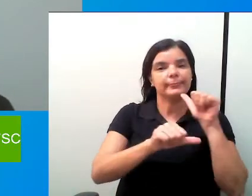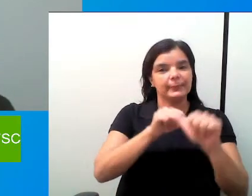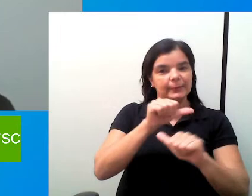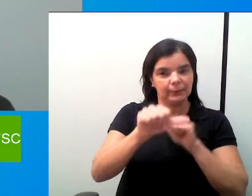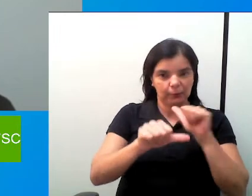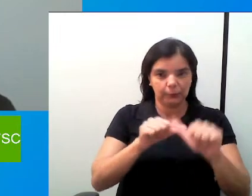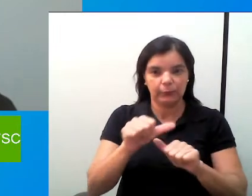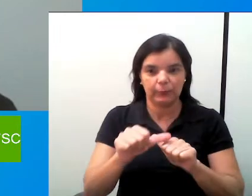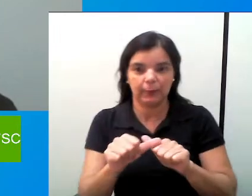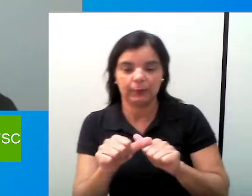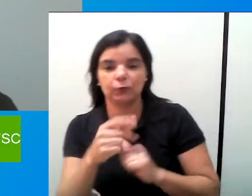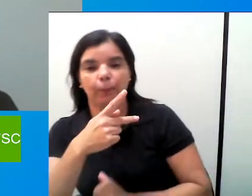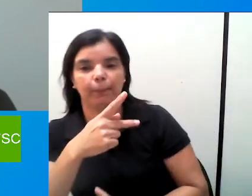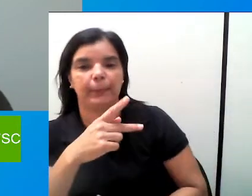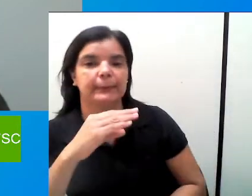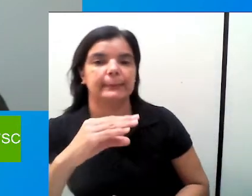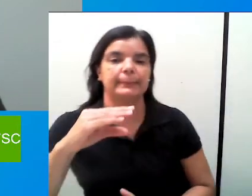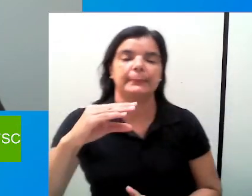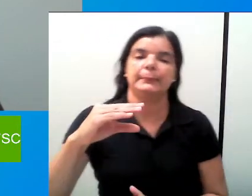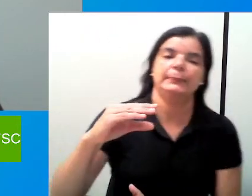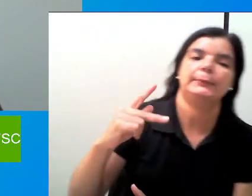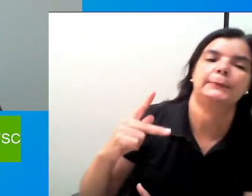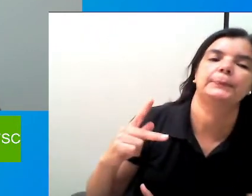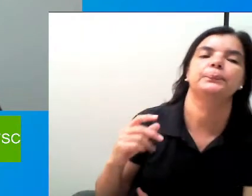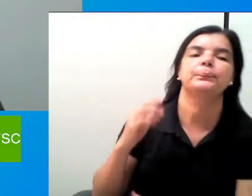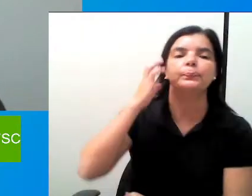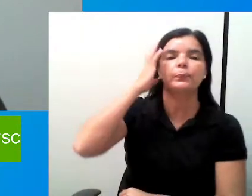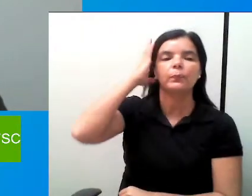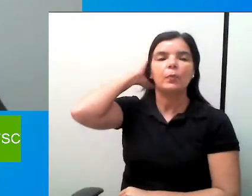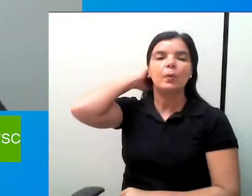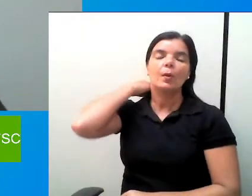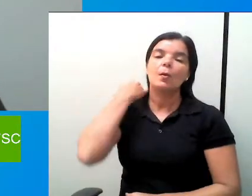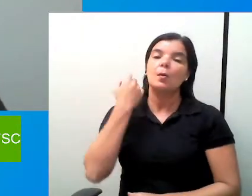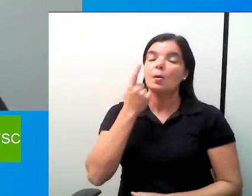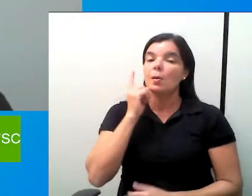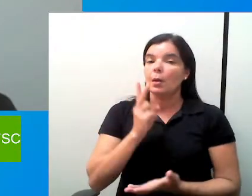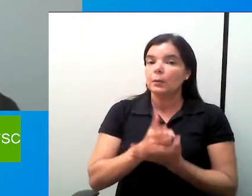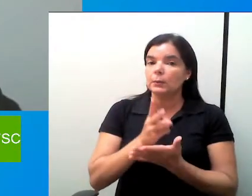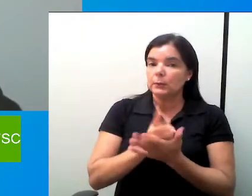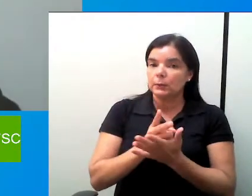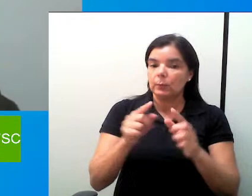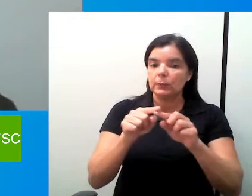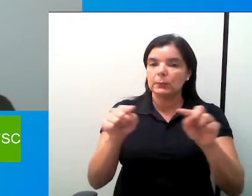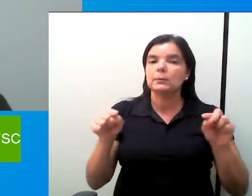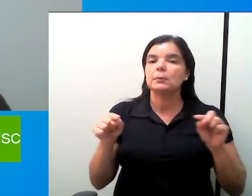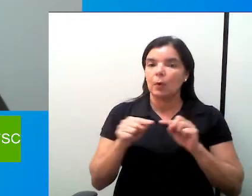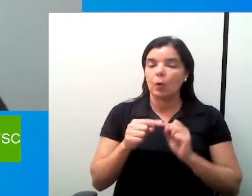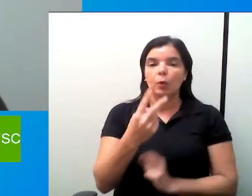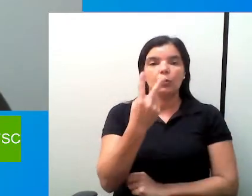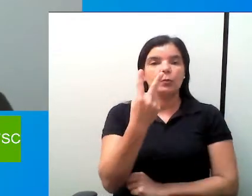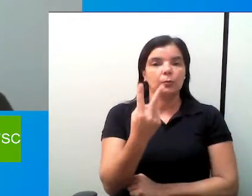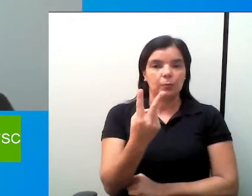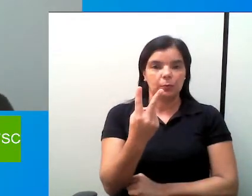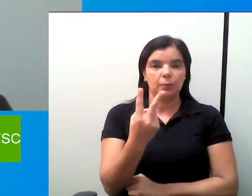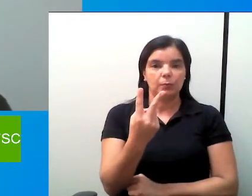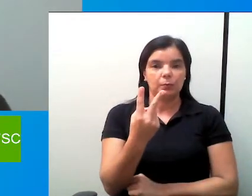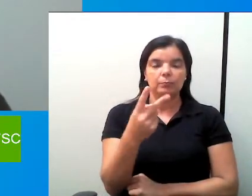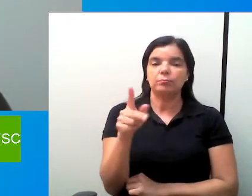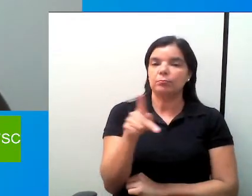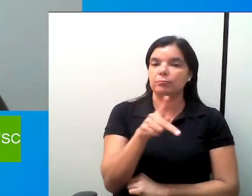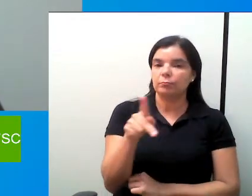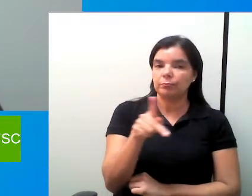reformulação de PPC. Né? Então, nós temos sempre em sala de aula 2 professores. Sempre são